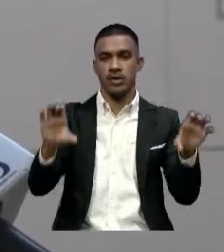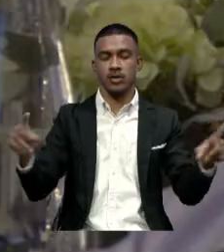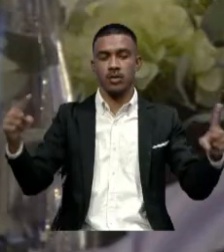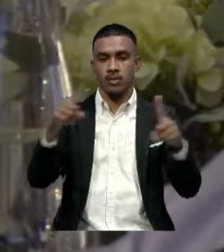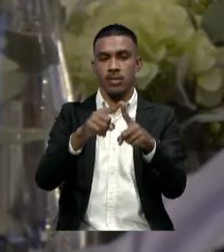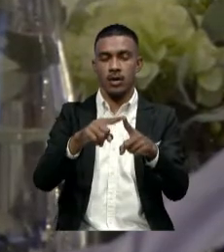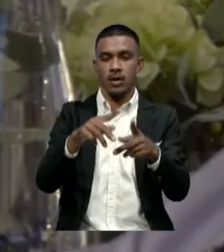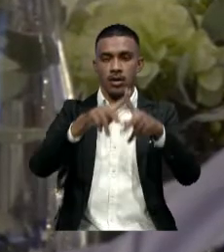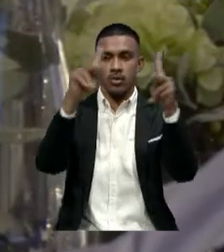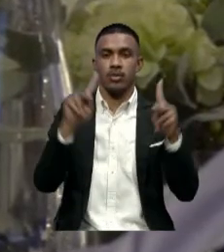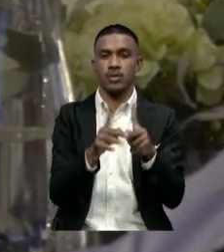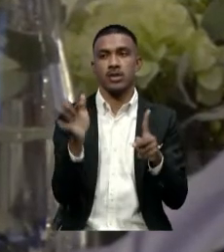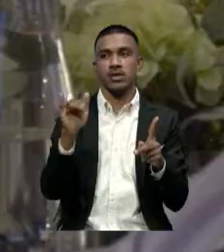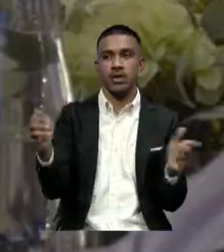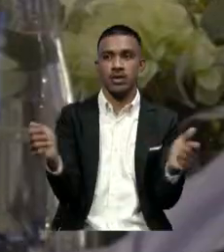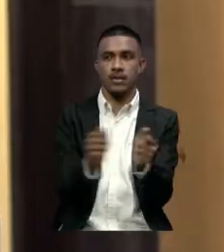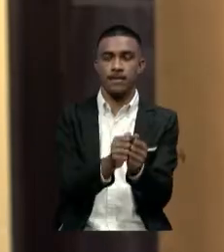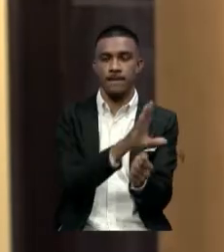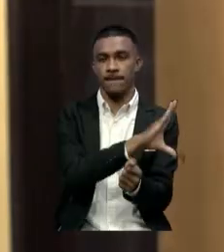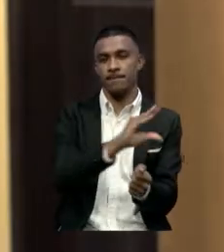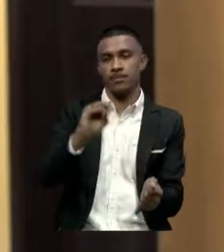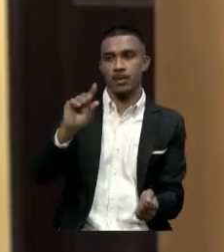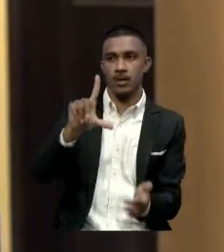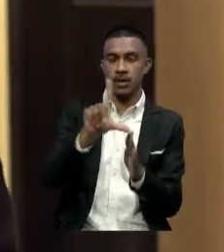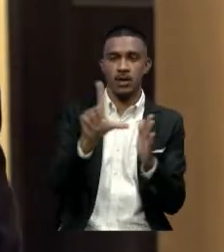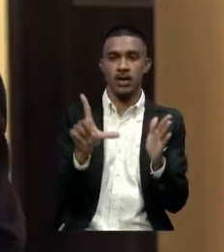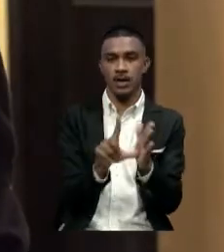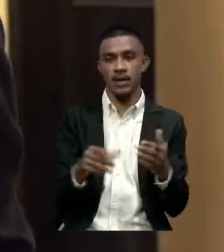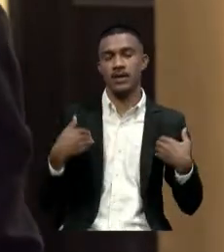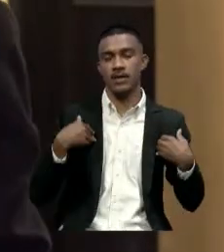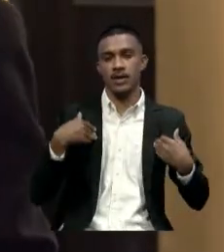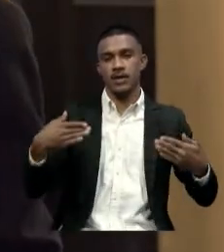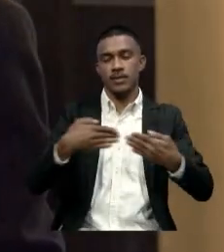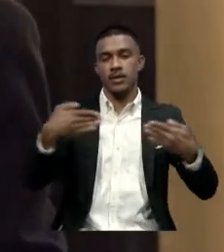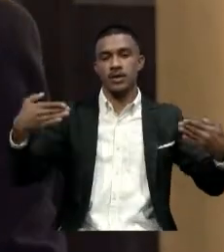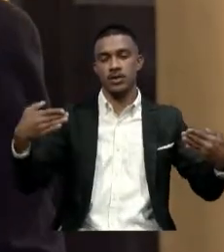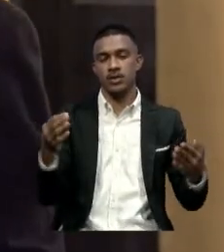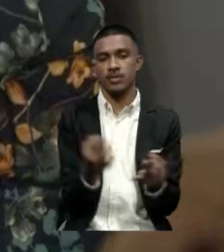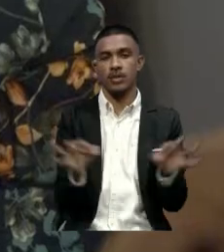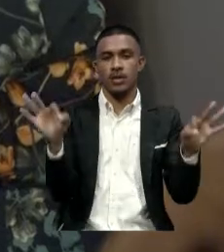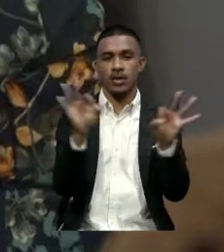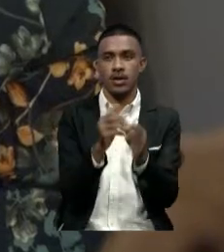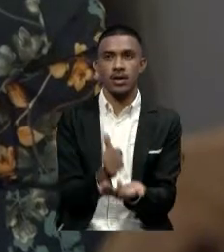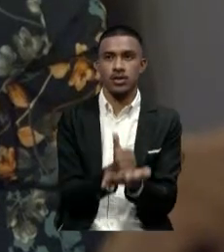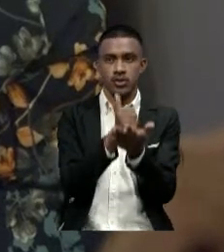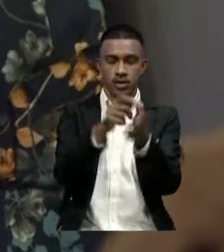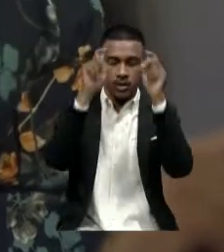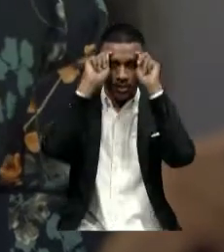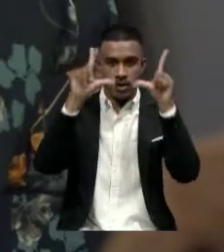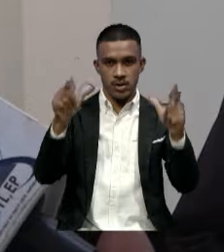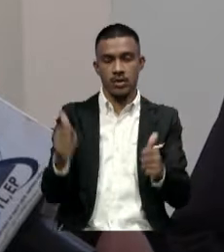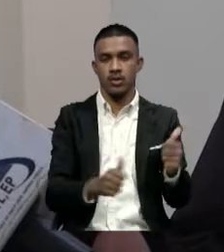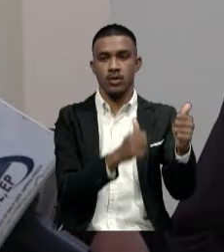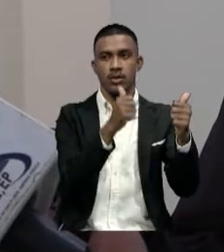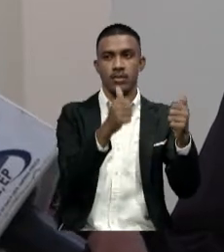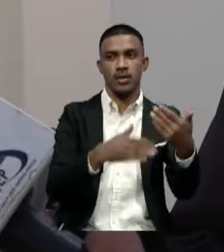sira. Além de ne esboço lei nemos no dar espaço importante ida atu ajuda ação Timor Leste nian firmai passo